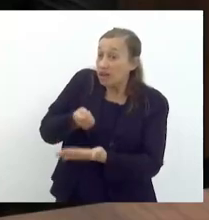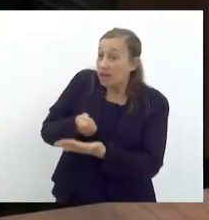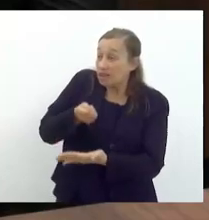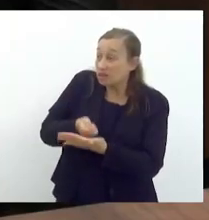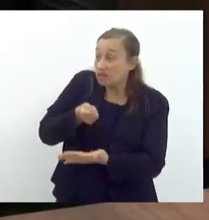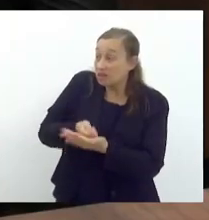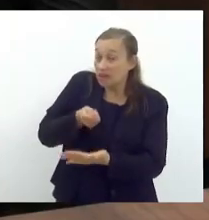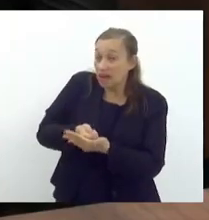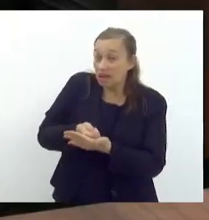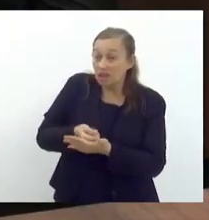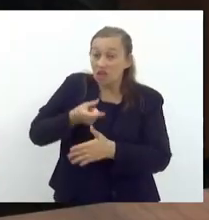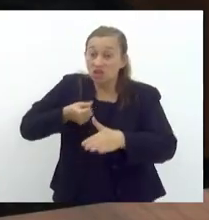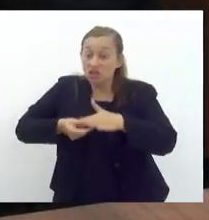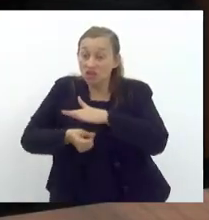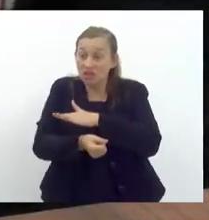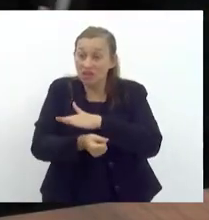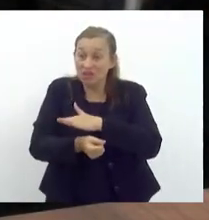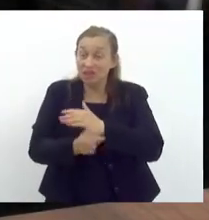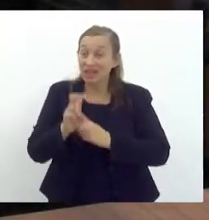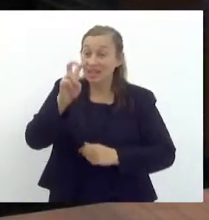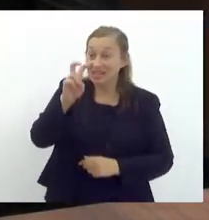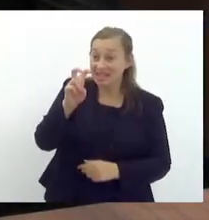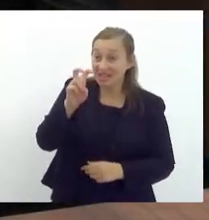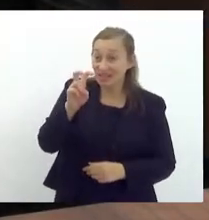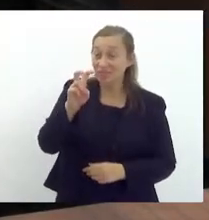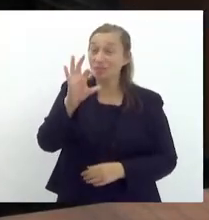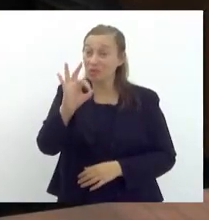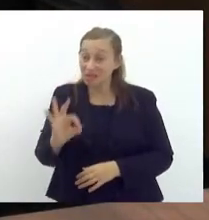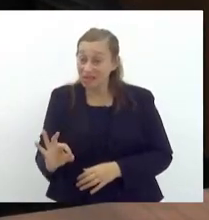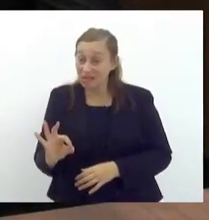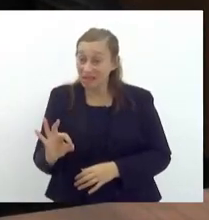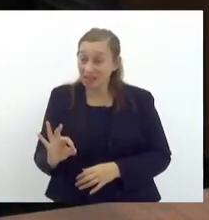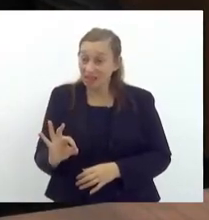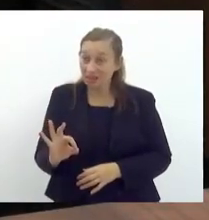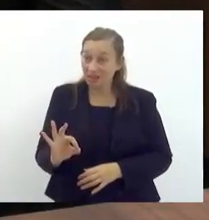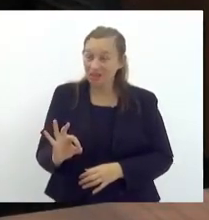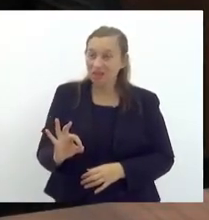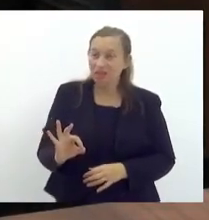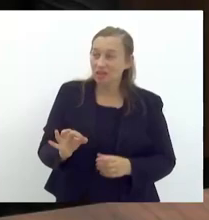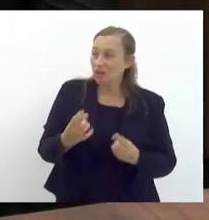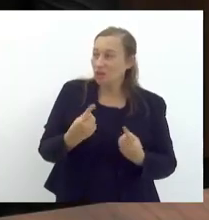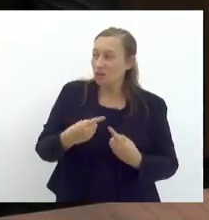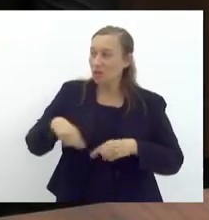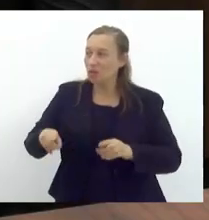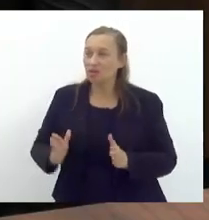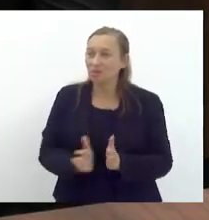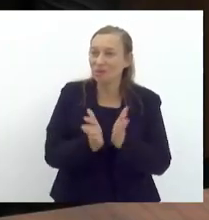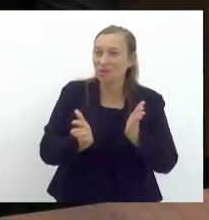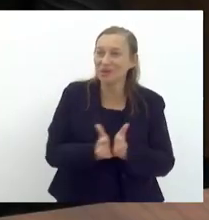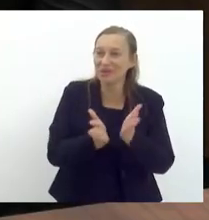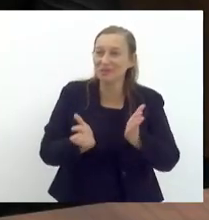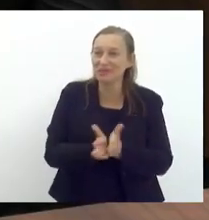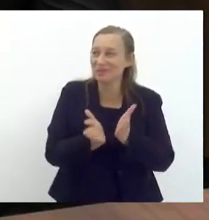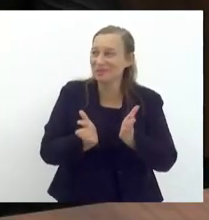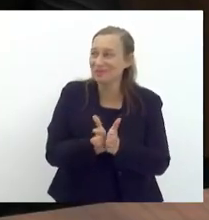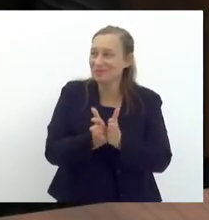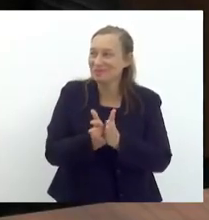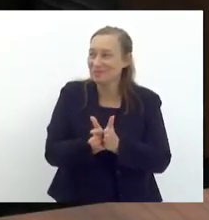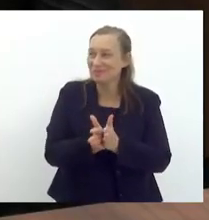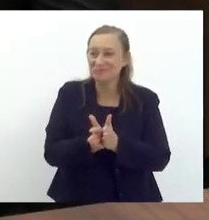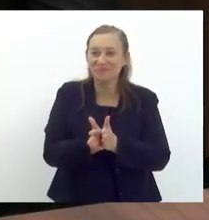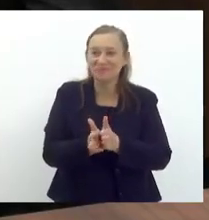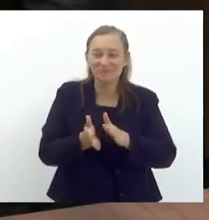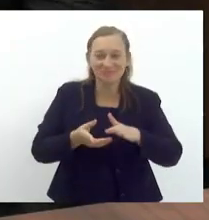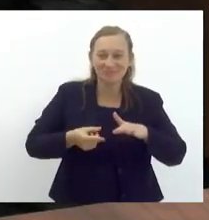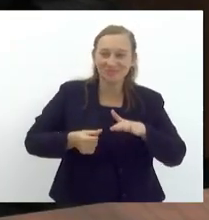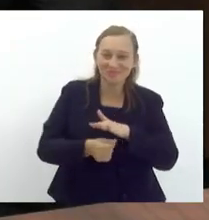de investir cinco porcento do fundo Estadual de combate à pobreza nesse fundo para que a gente